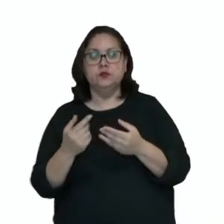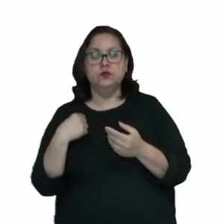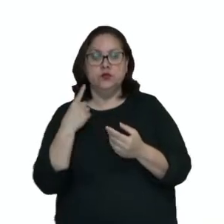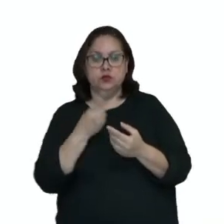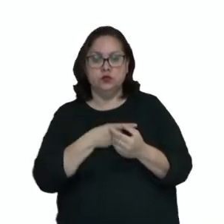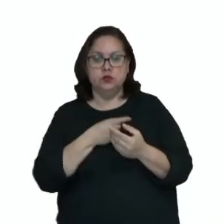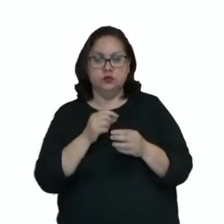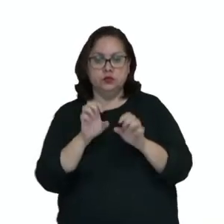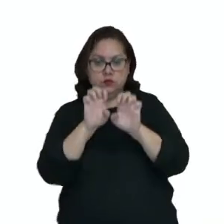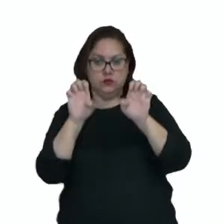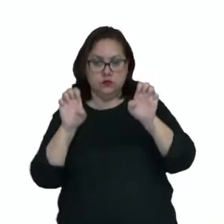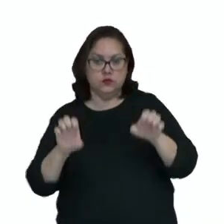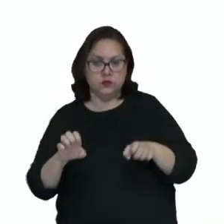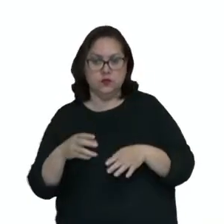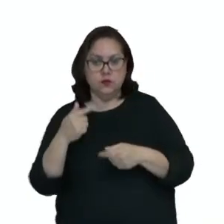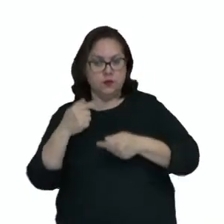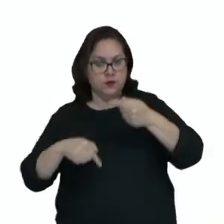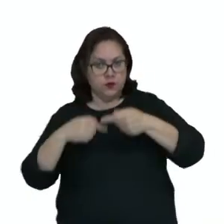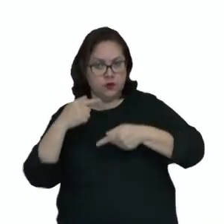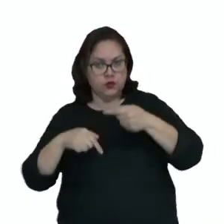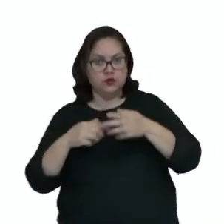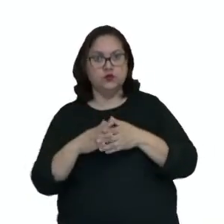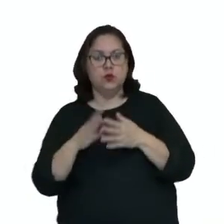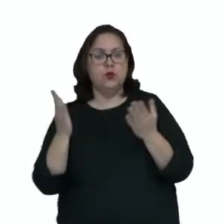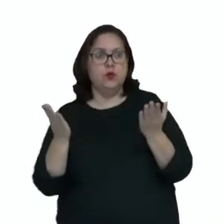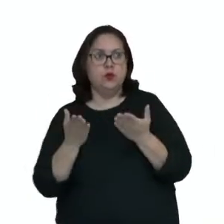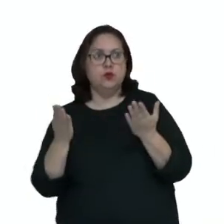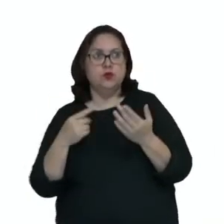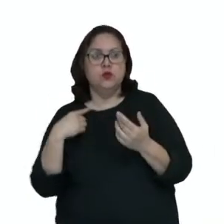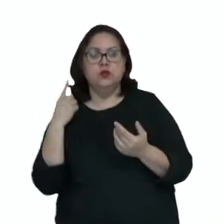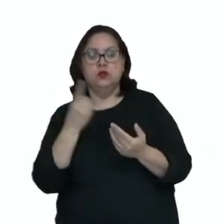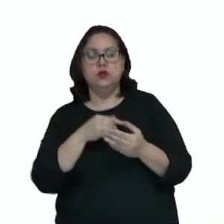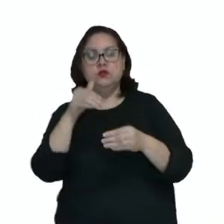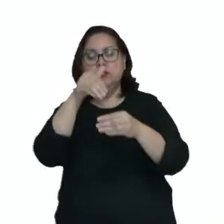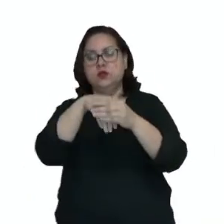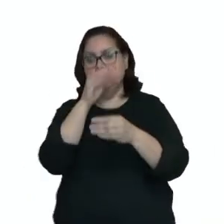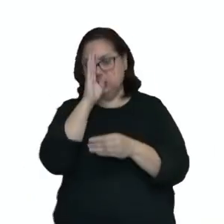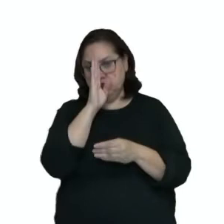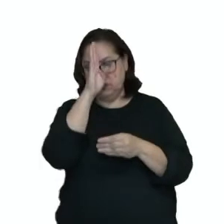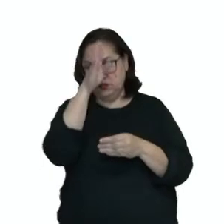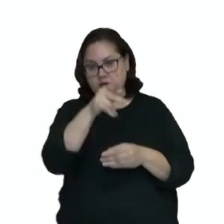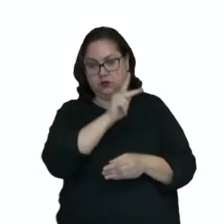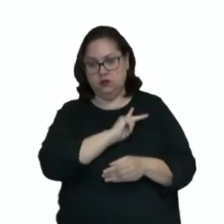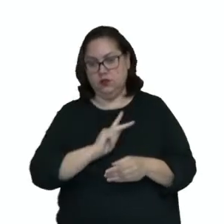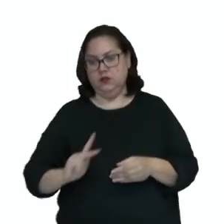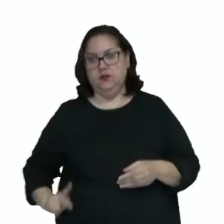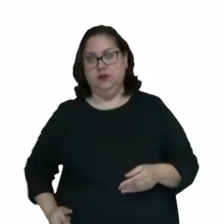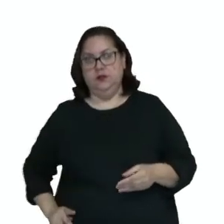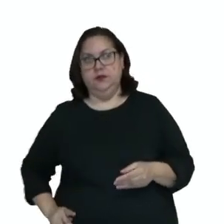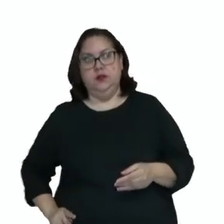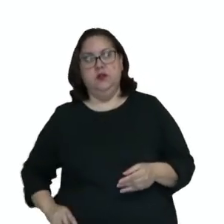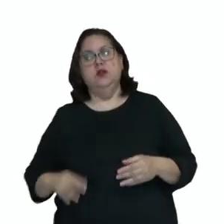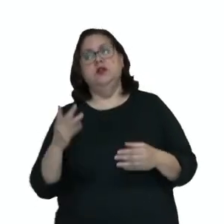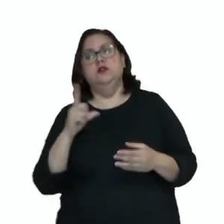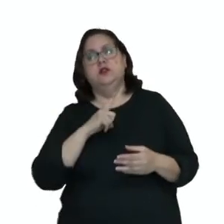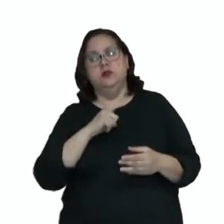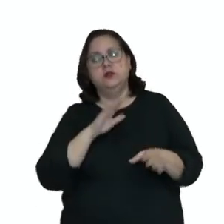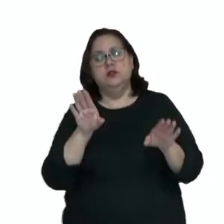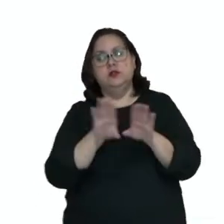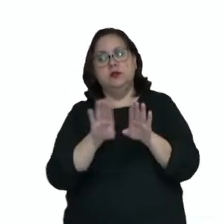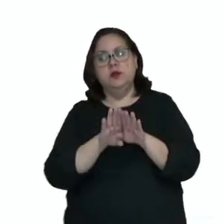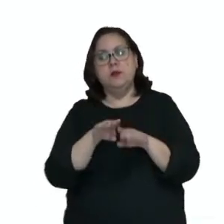nosso esquema político, né? Hoje em dia, nós votamos diretamente no presidente. Nós temos também